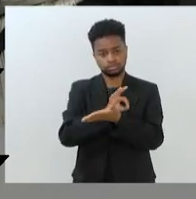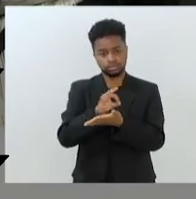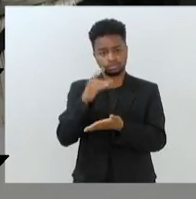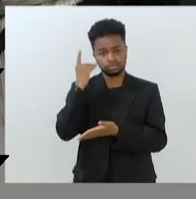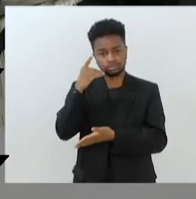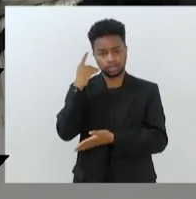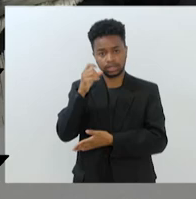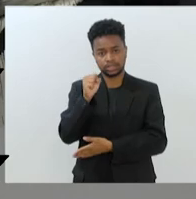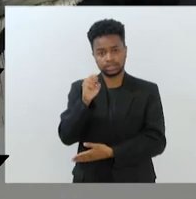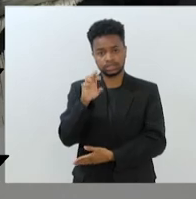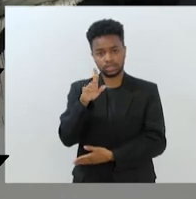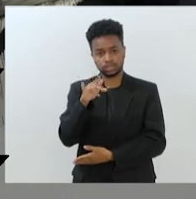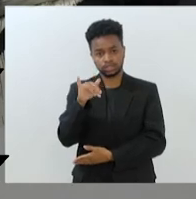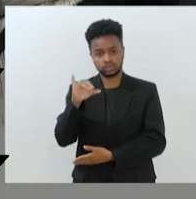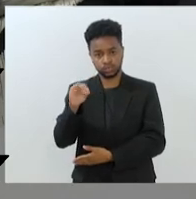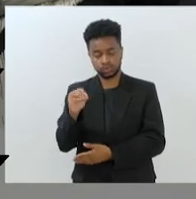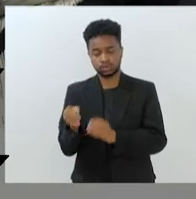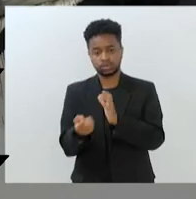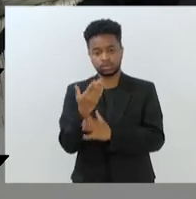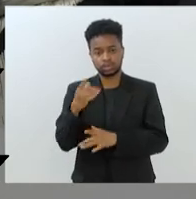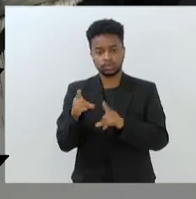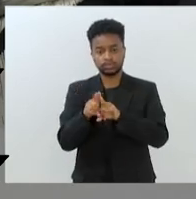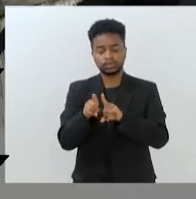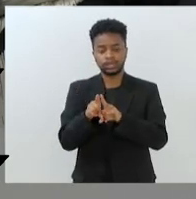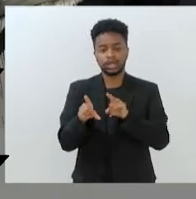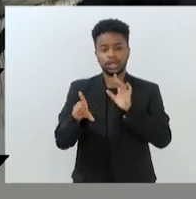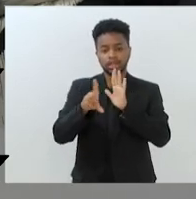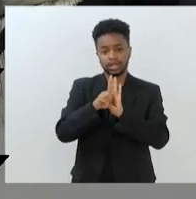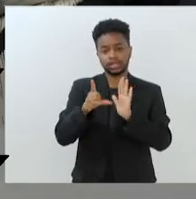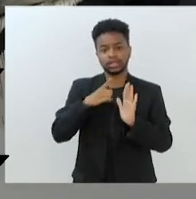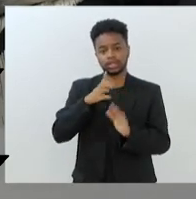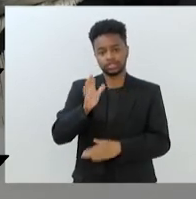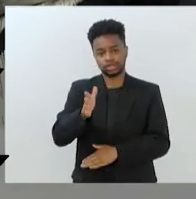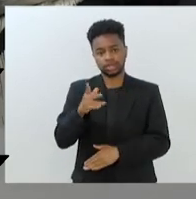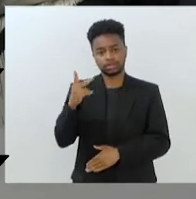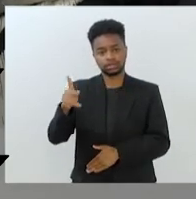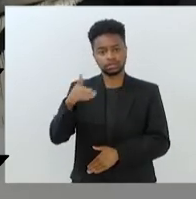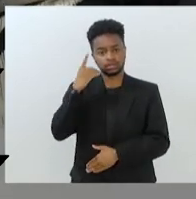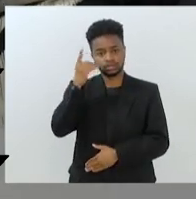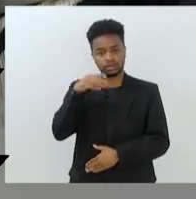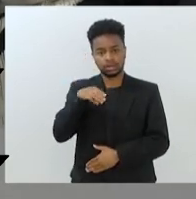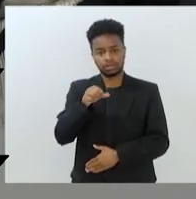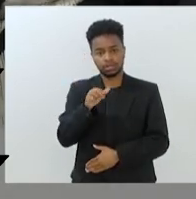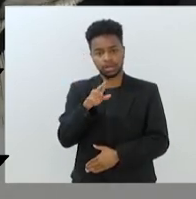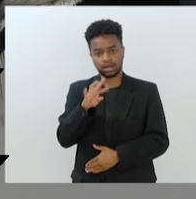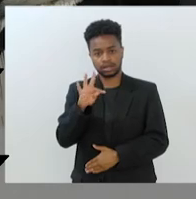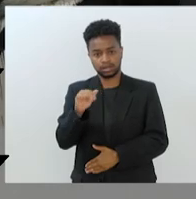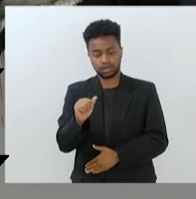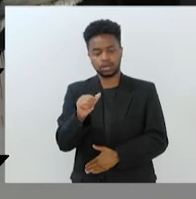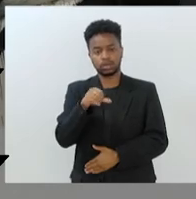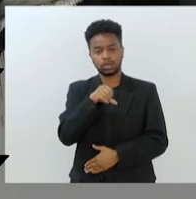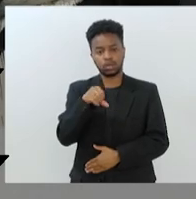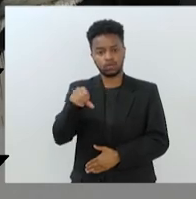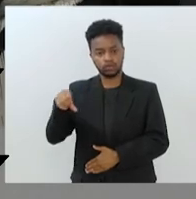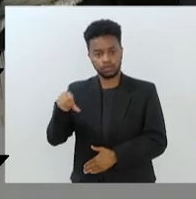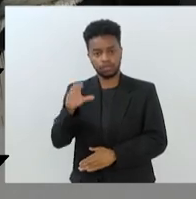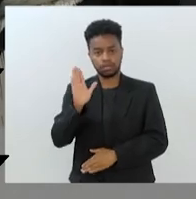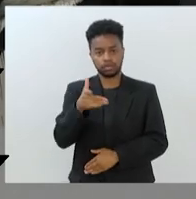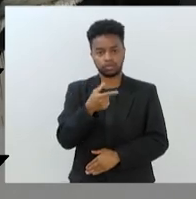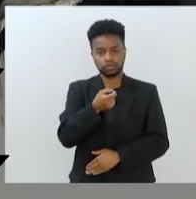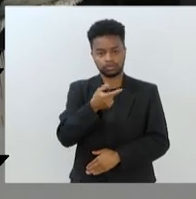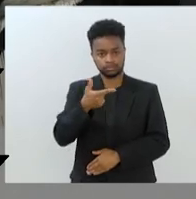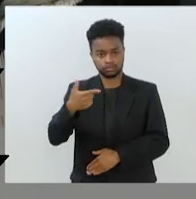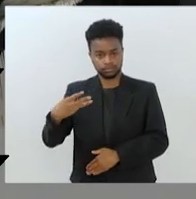deputado Sérgio Fernandes. Perfeito. E pela lei já existente da deputada Marta Rocha, 9999 de 2023. E